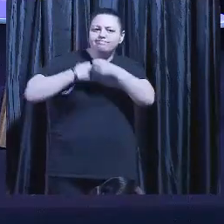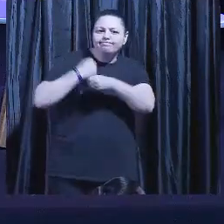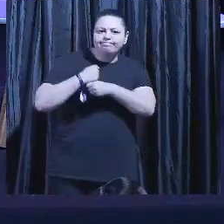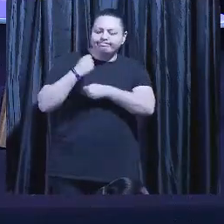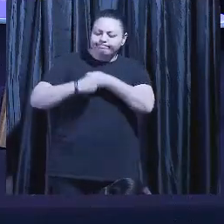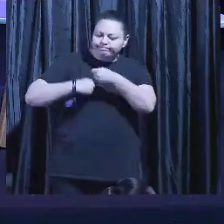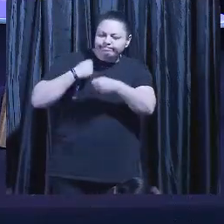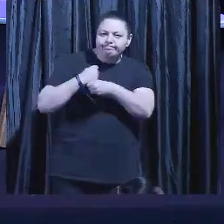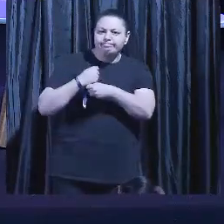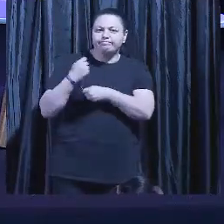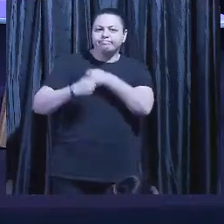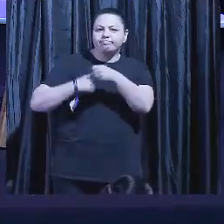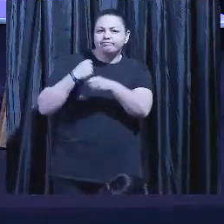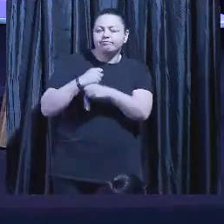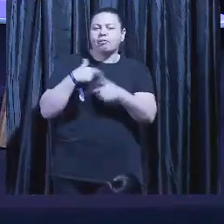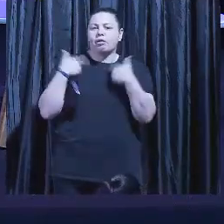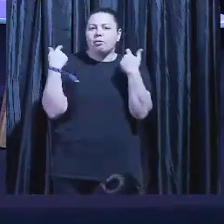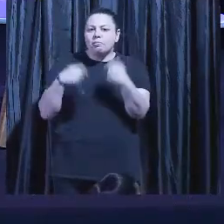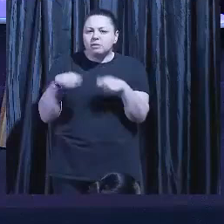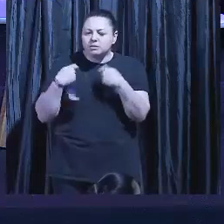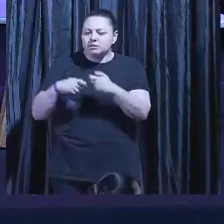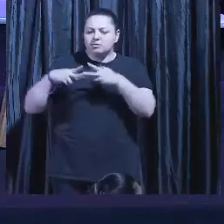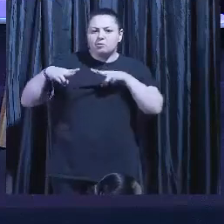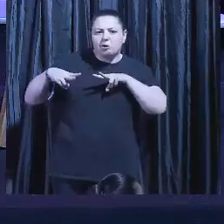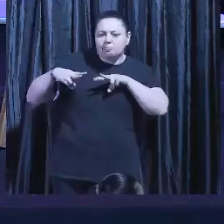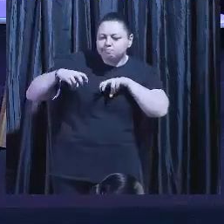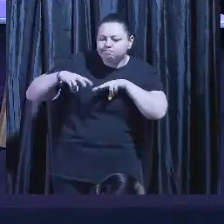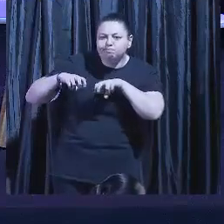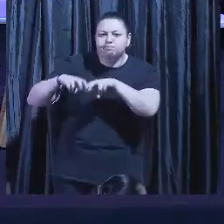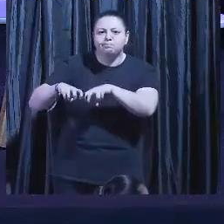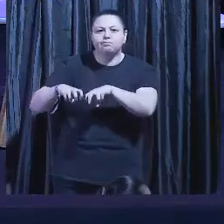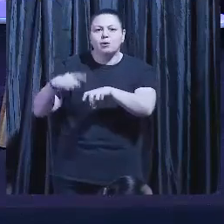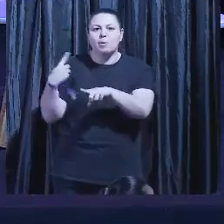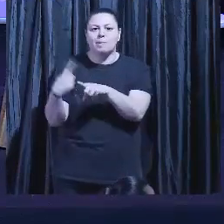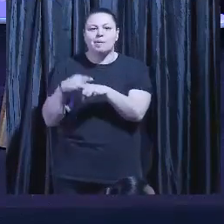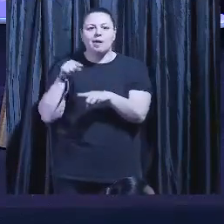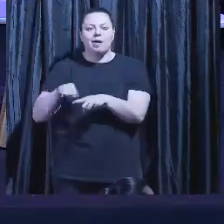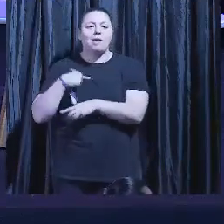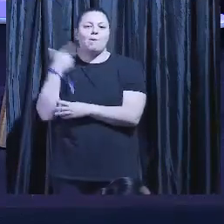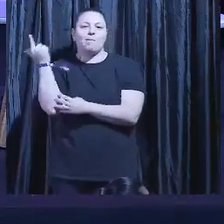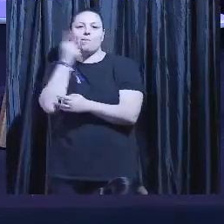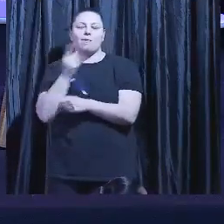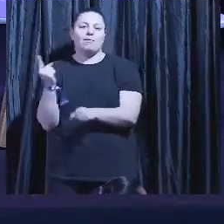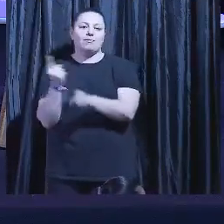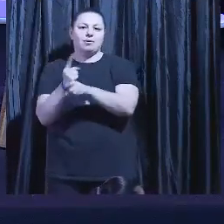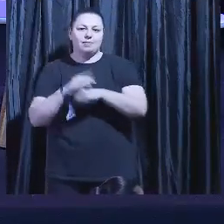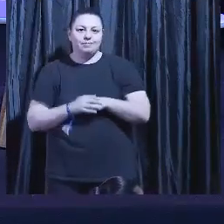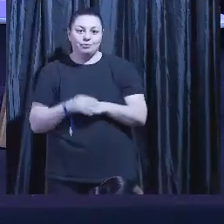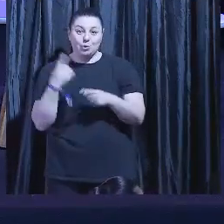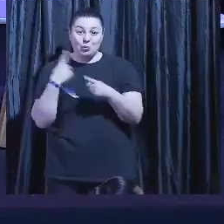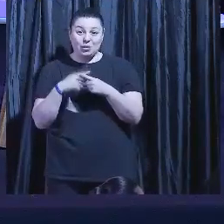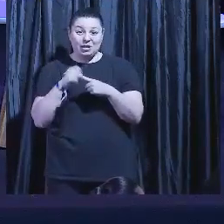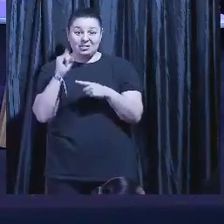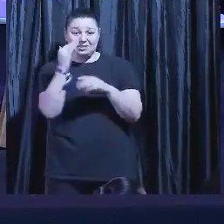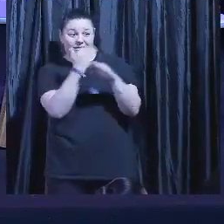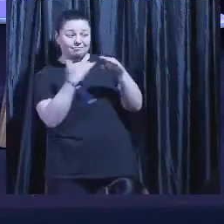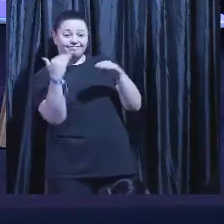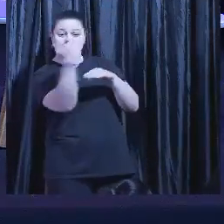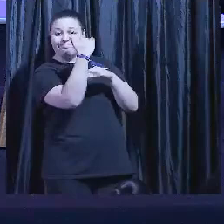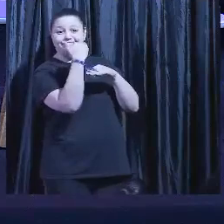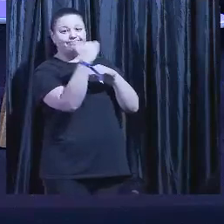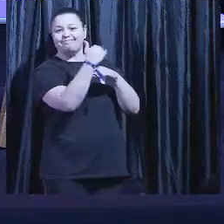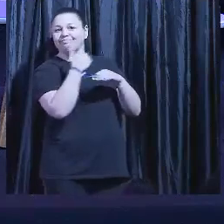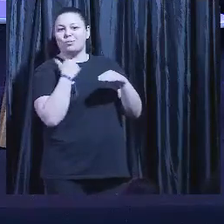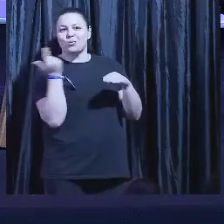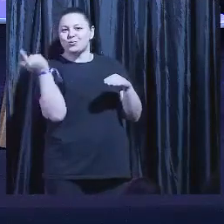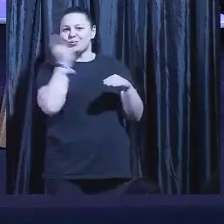baixo, porque as águas que vêm de baixo são as águas que eu consigo alcançar, porque as águas que vêm de cima nunca estiveram disponíveis